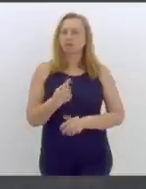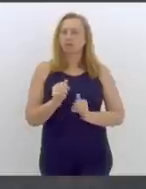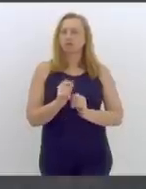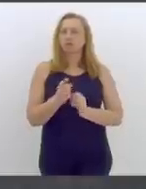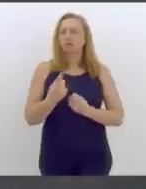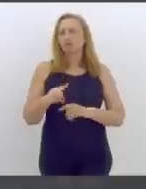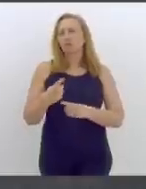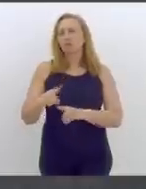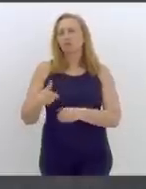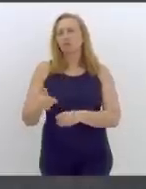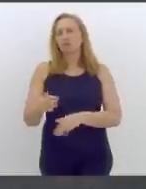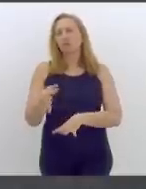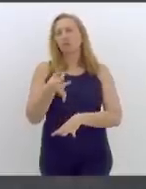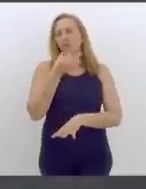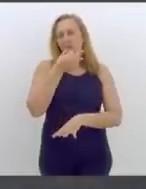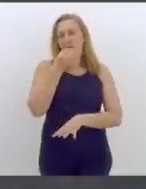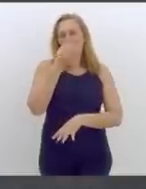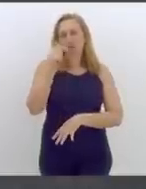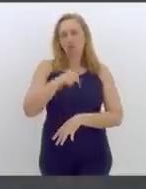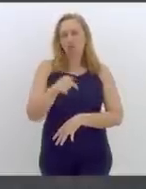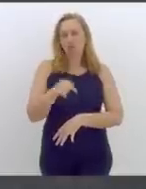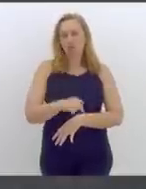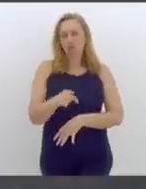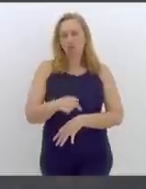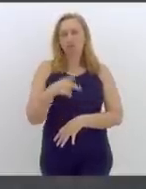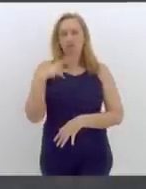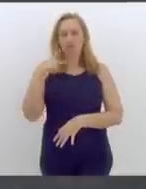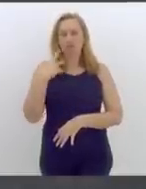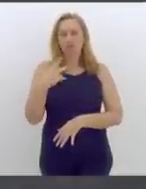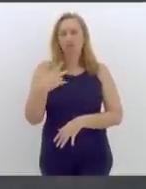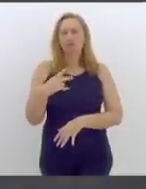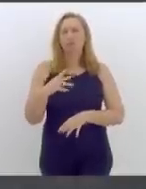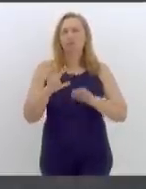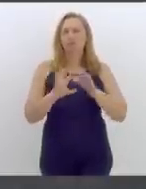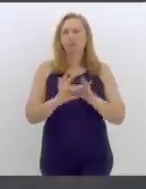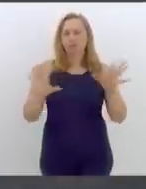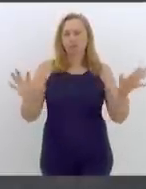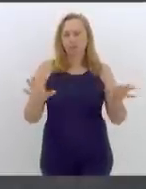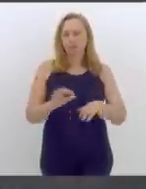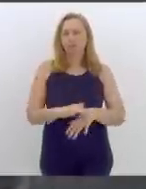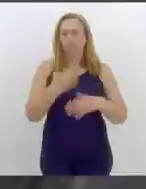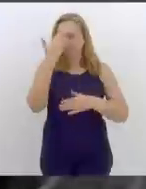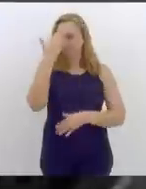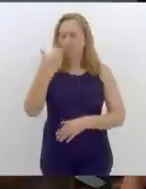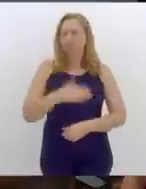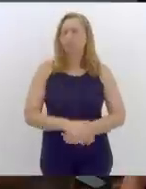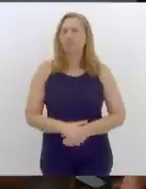ser perseguido por opiniões aqui no Parlamento que por enquanto é livre obrigado